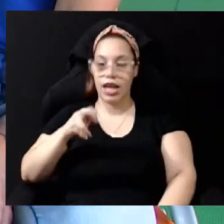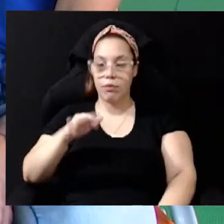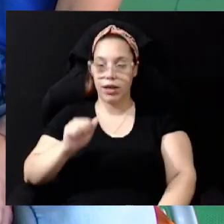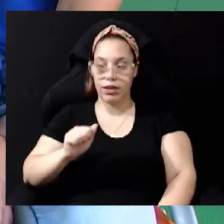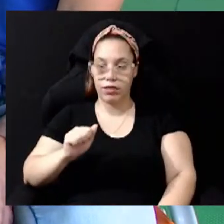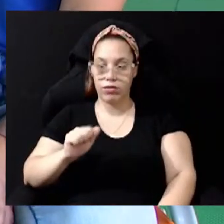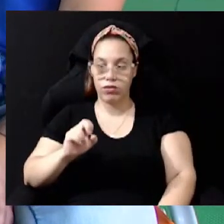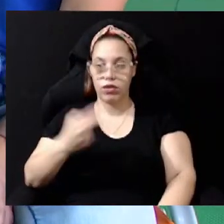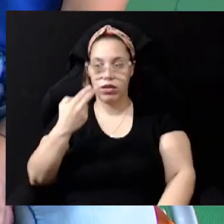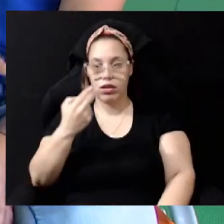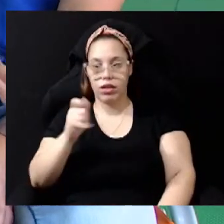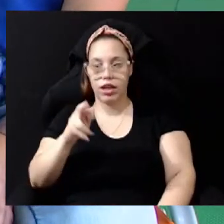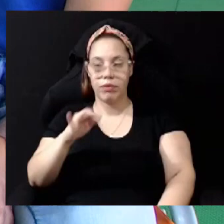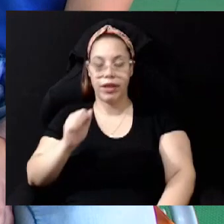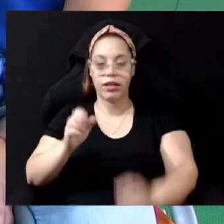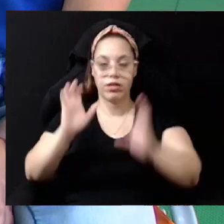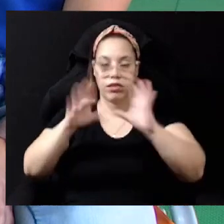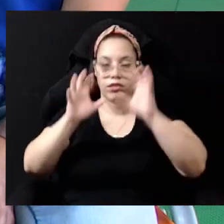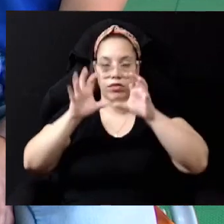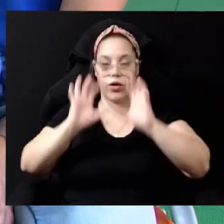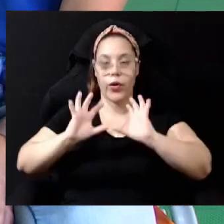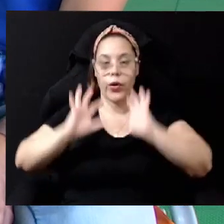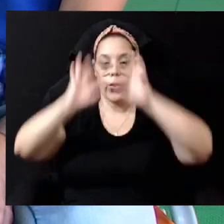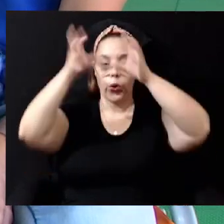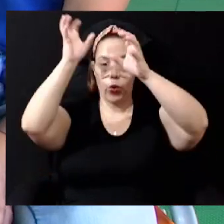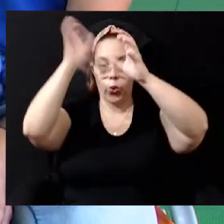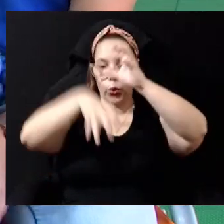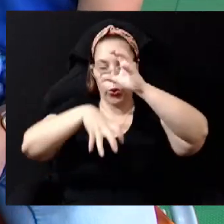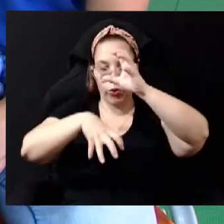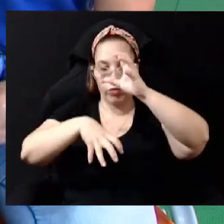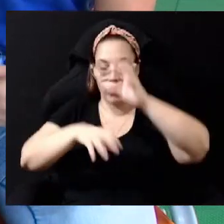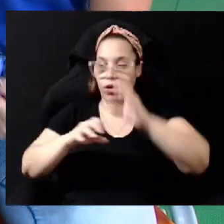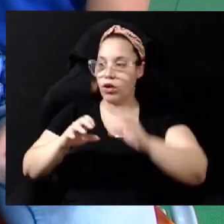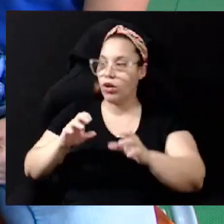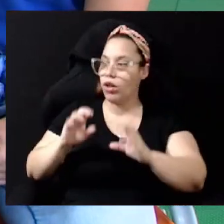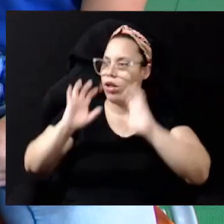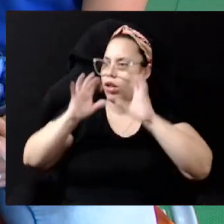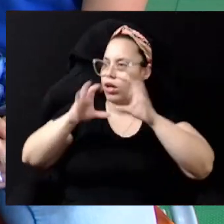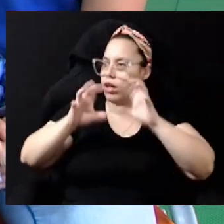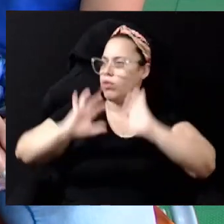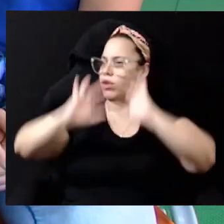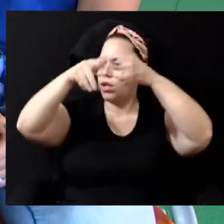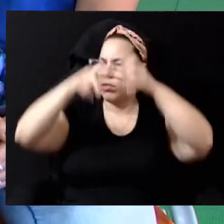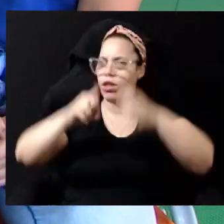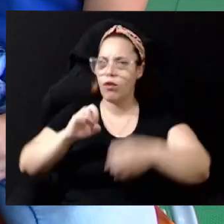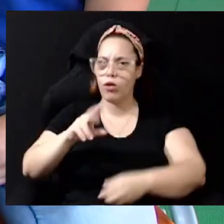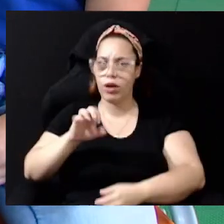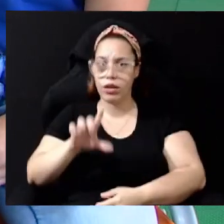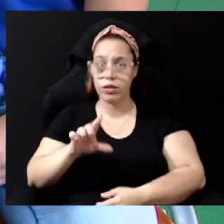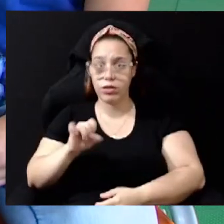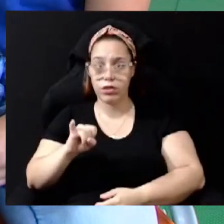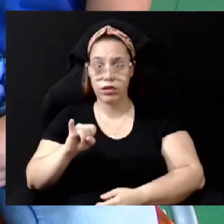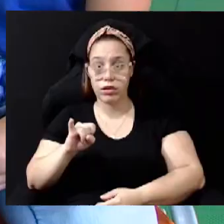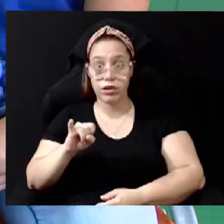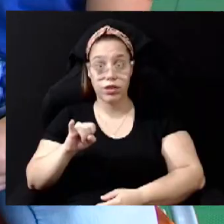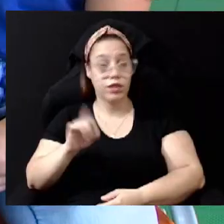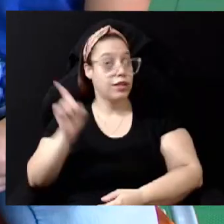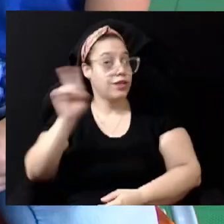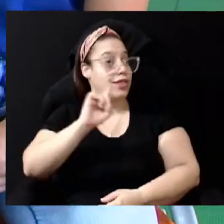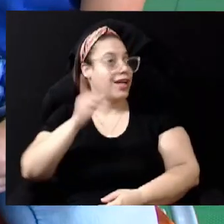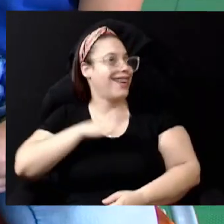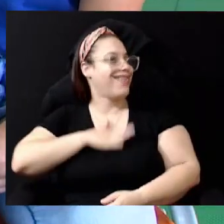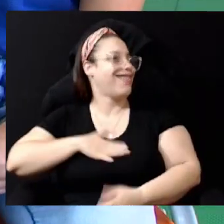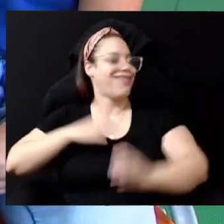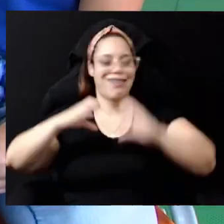queimada handball, ou queimada basquete, queimada vôlei. Então a gente começa a inserir. Queimada rola ainda? Queimada rola muito, eles amam.